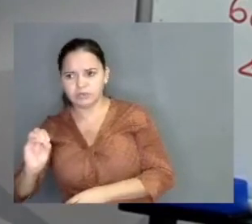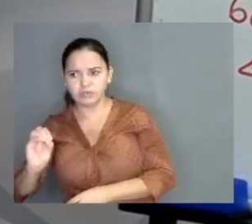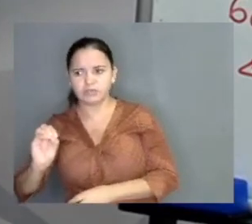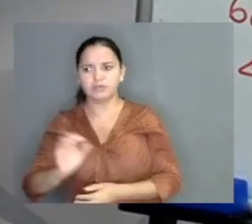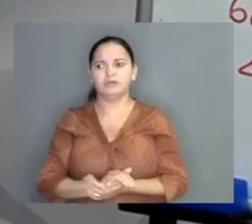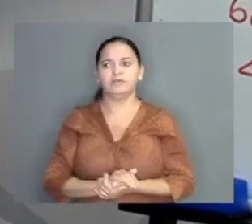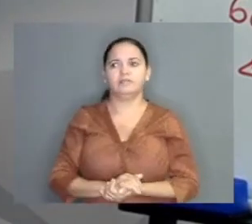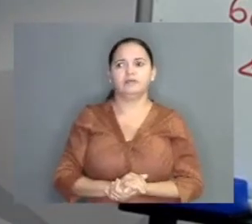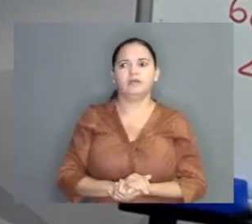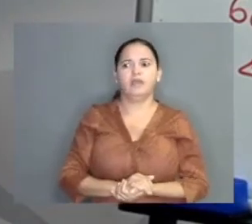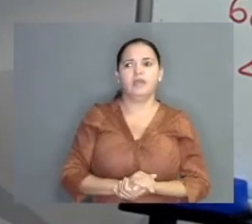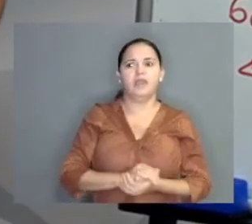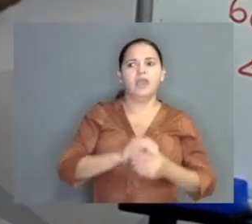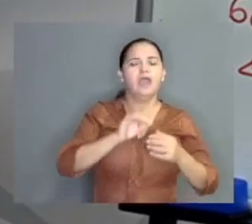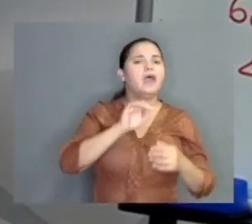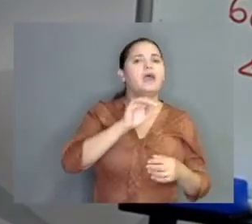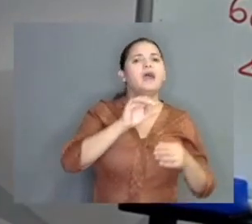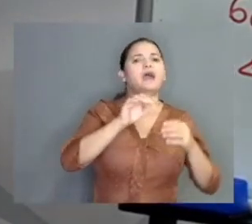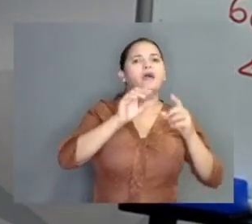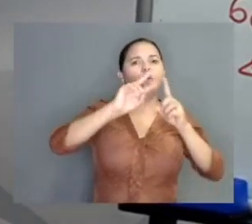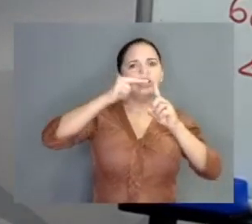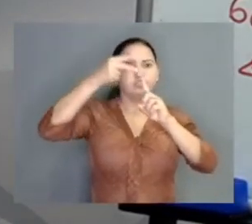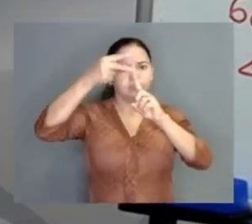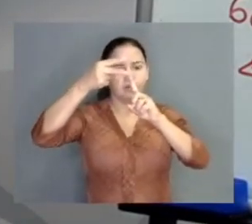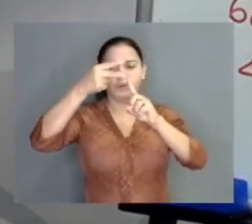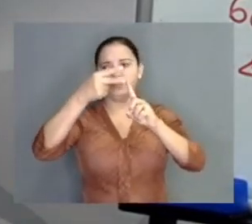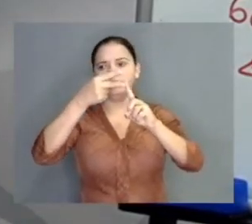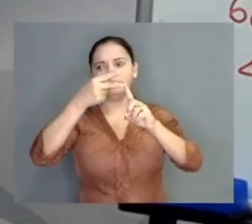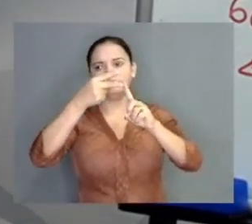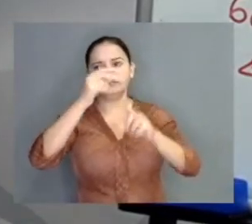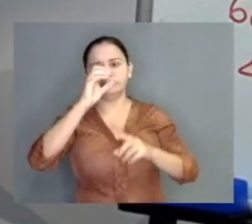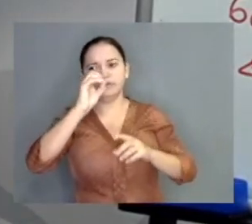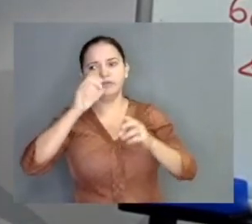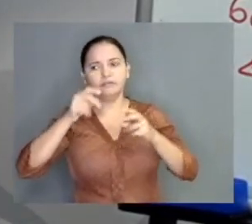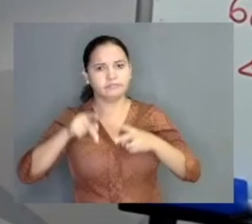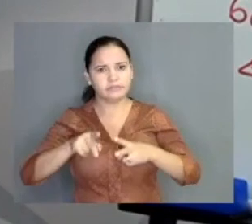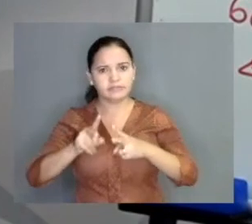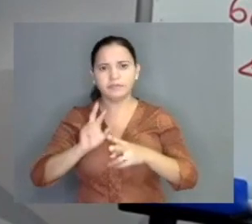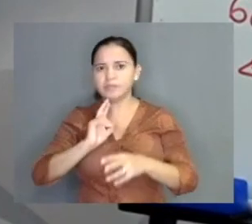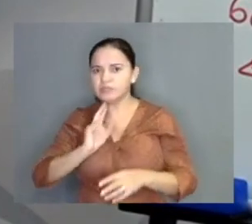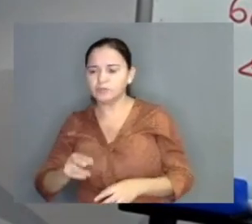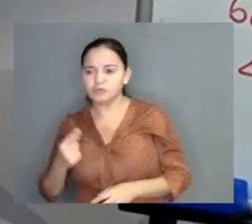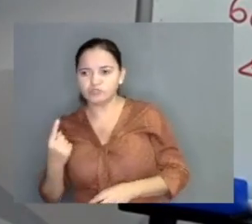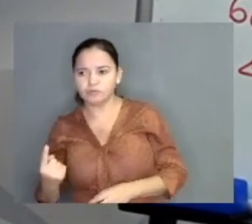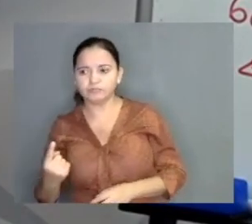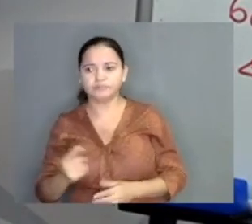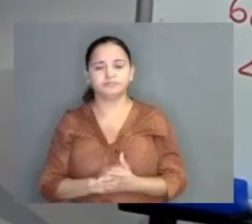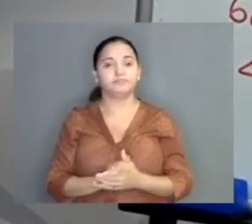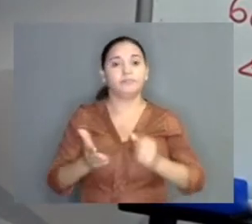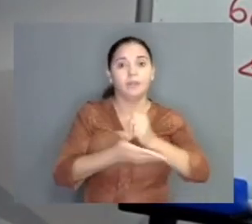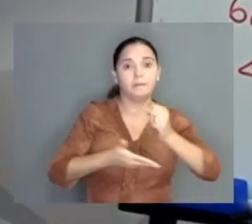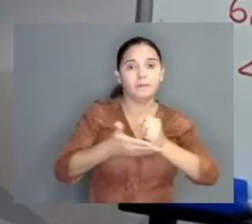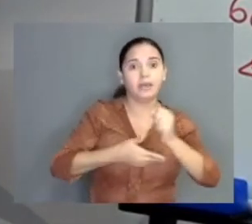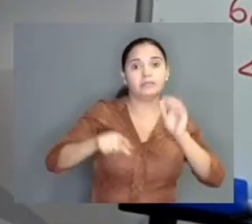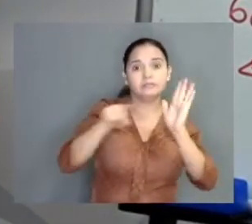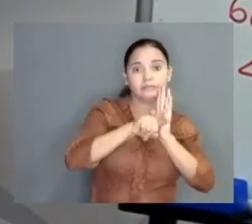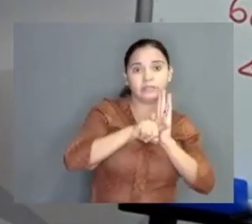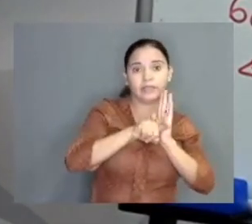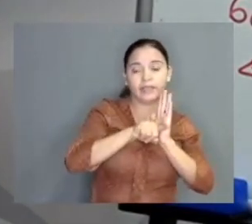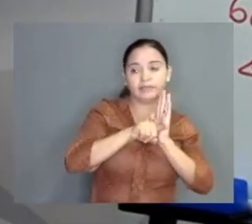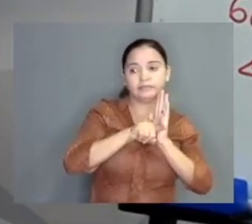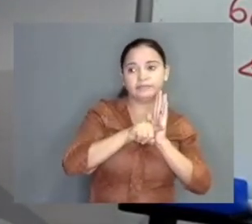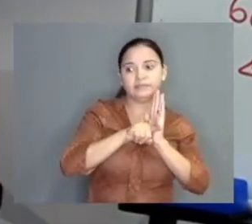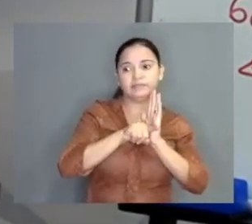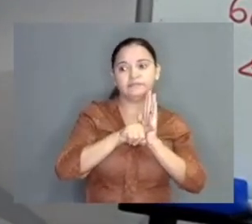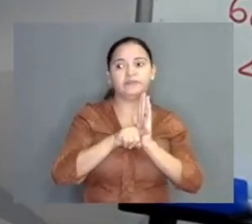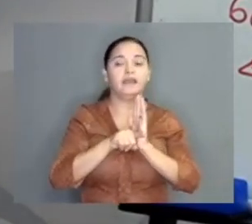resultado sempre 1. Beleza? E para a gente fechar, base negativa, ó, elevada ao expoente par,